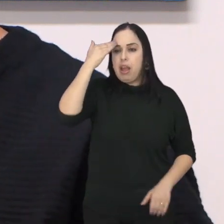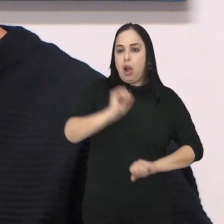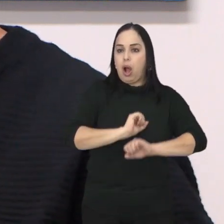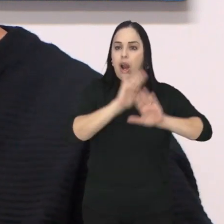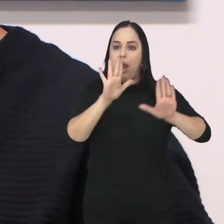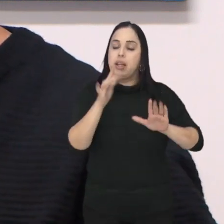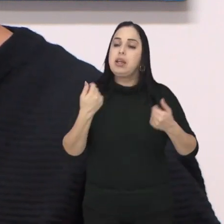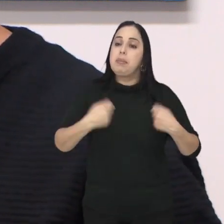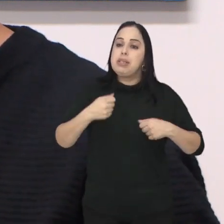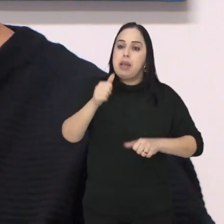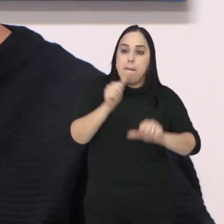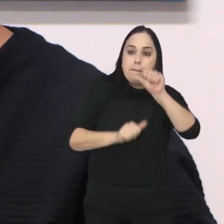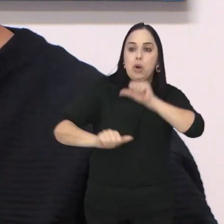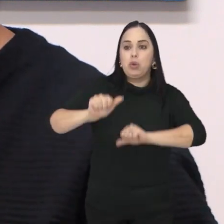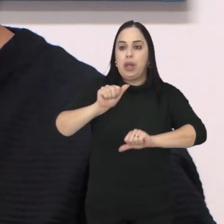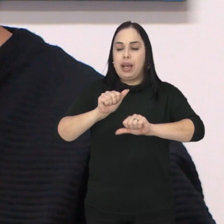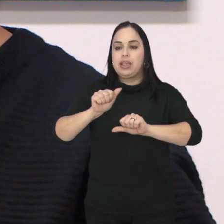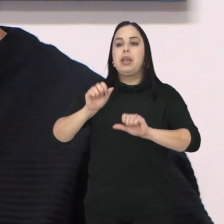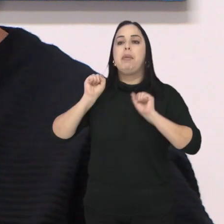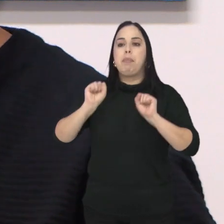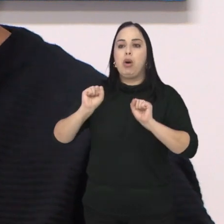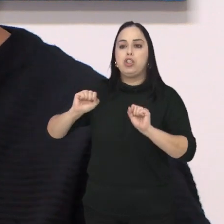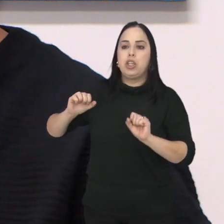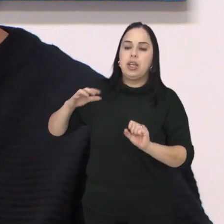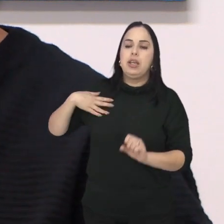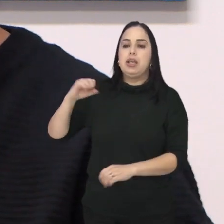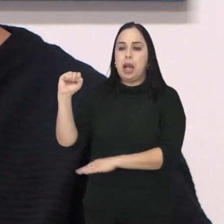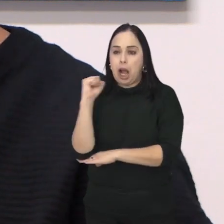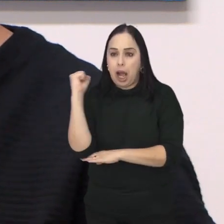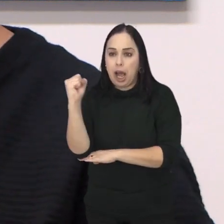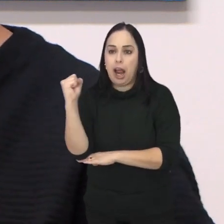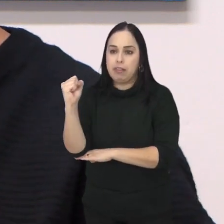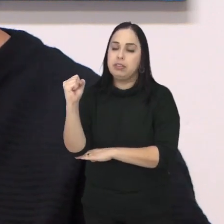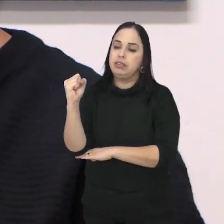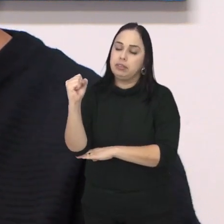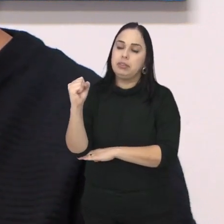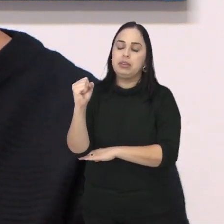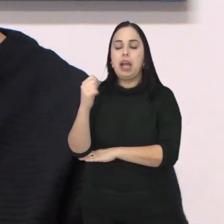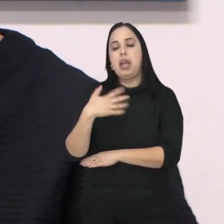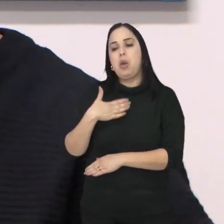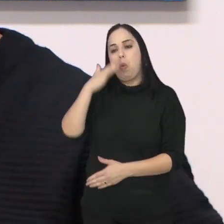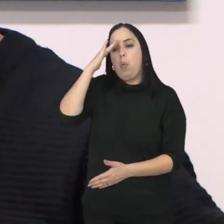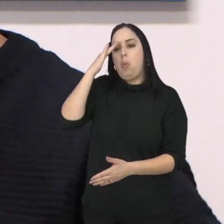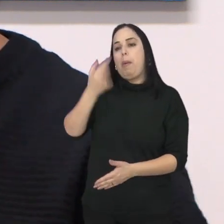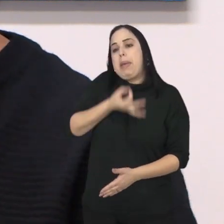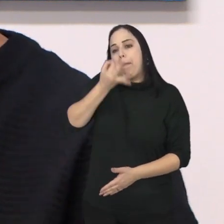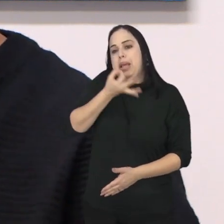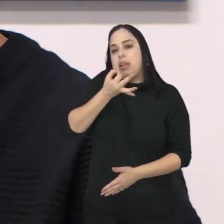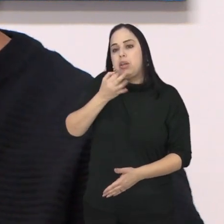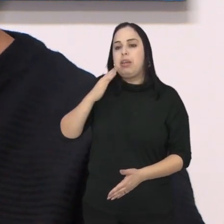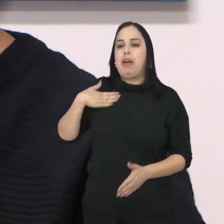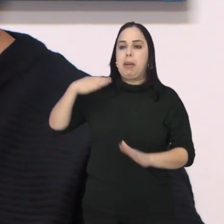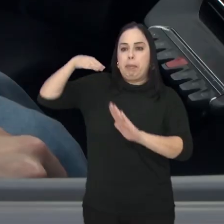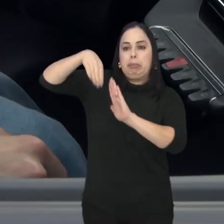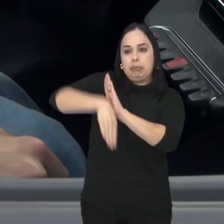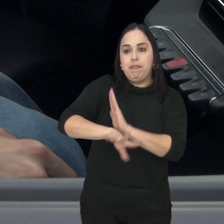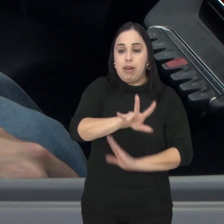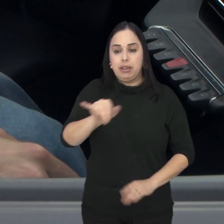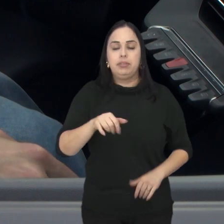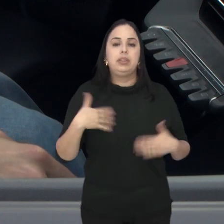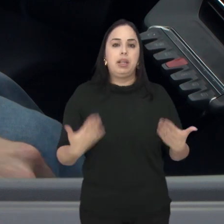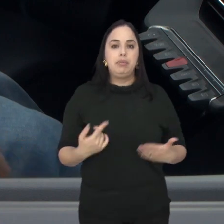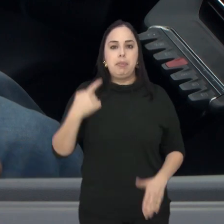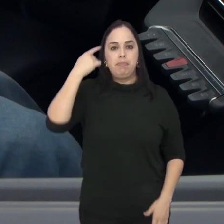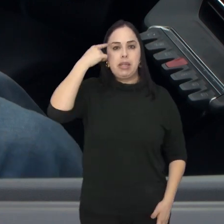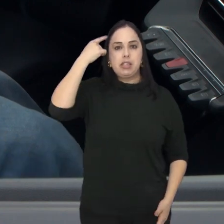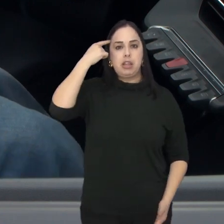que esses fatores estão agravando muito a situação no trânsito, eu acredito que a situação não vai melhorar. Nem pensando